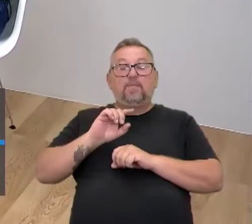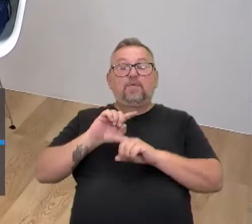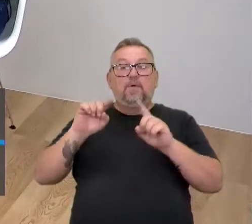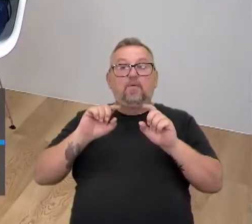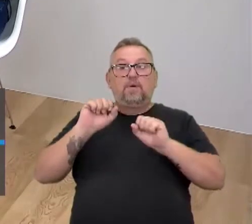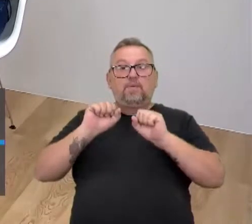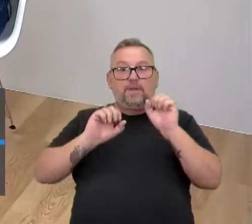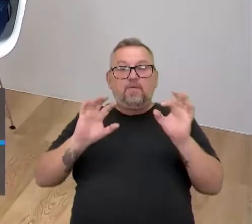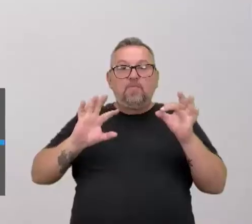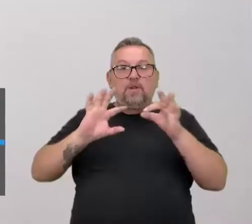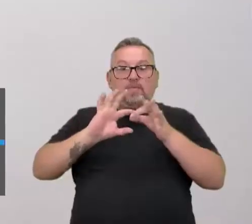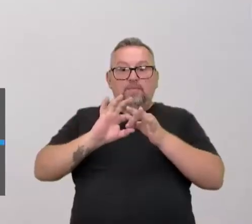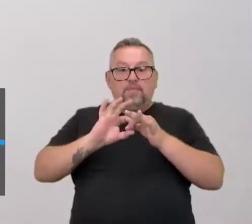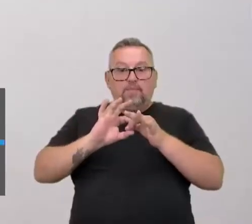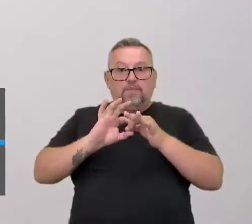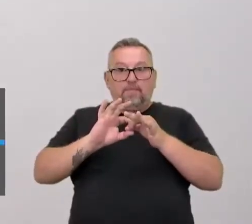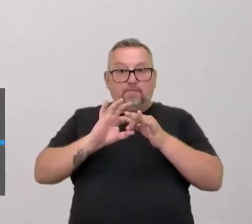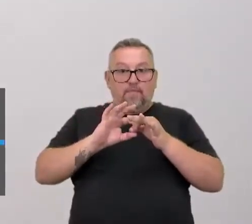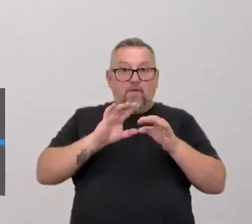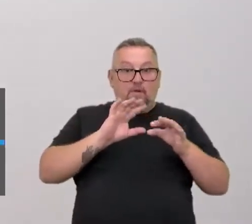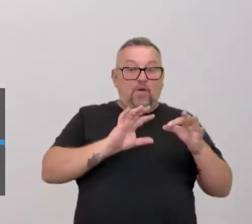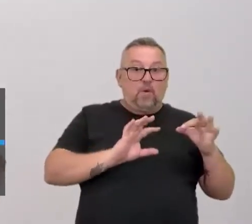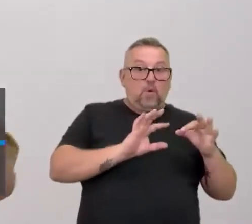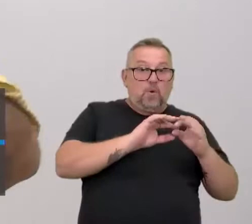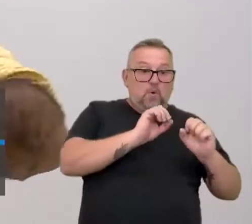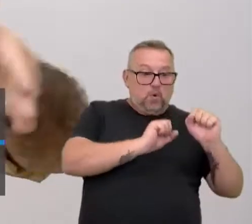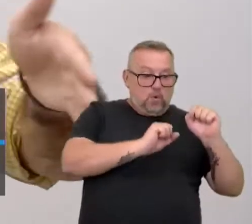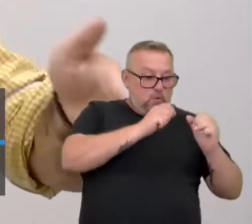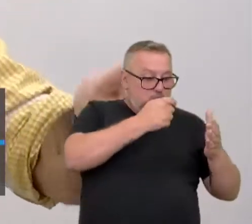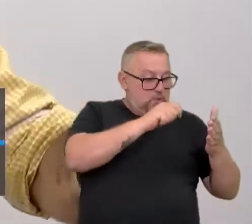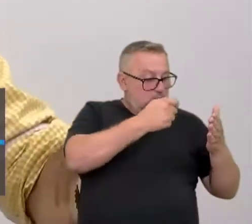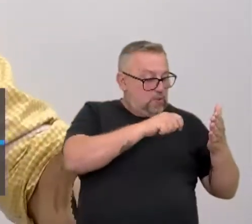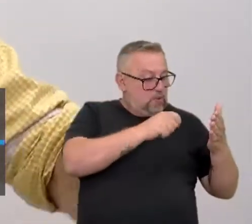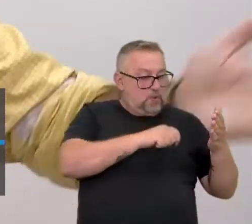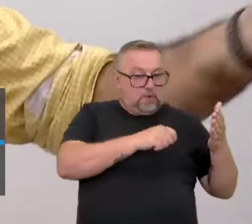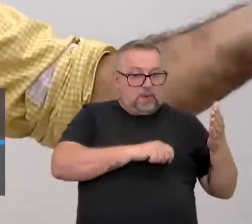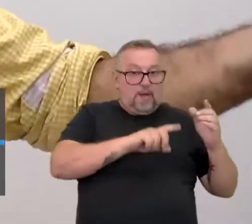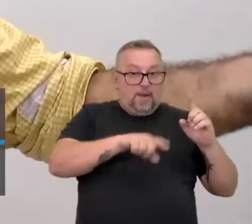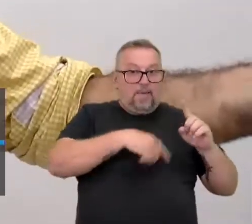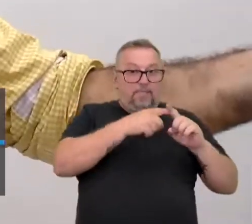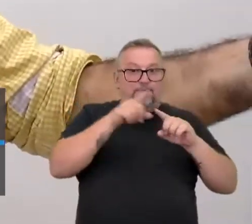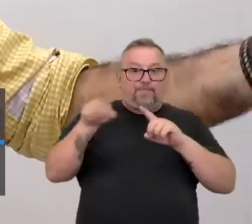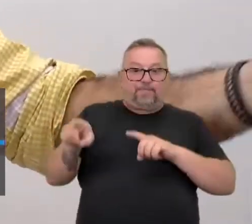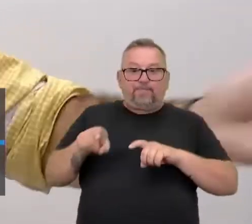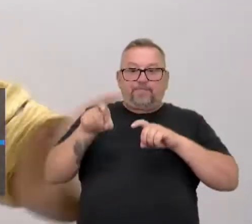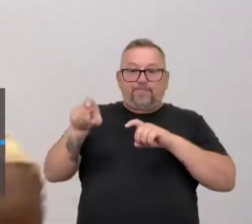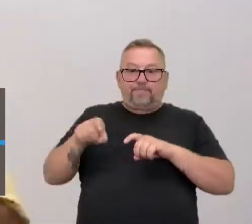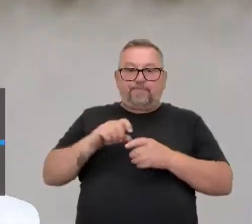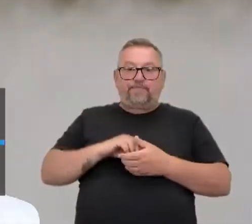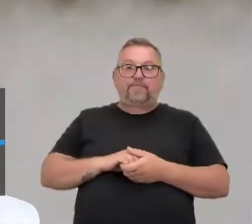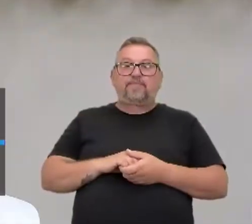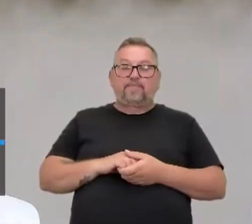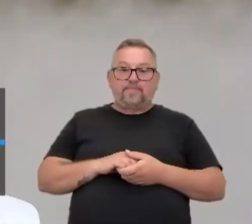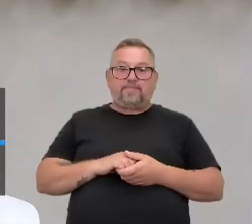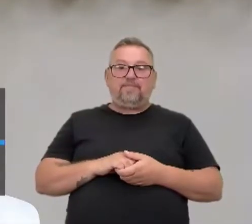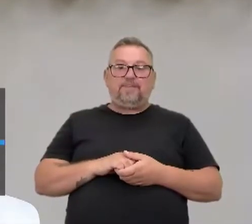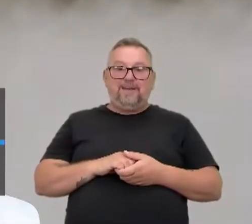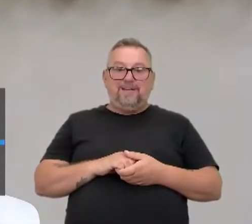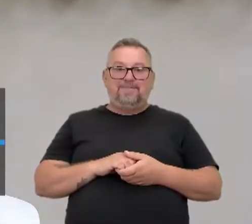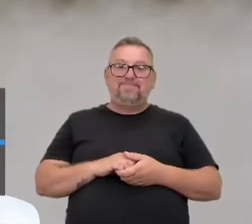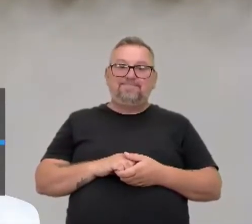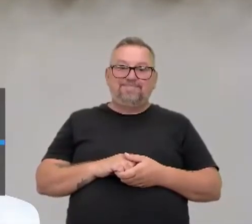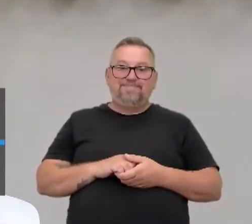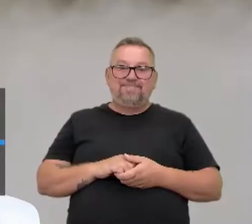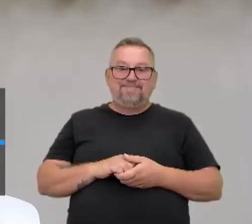A União institucional, com os códigos escritos, mais a agricultura, bem-vindo à civilização. Olha só, né?